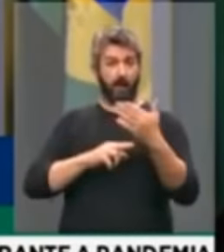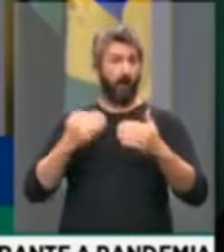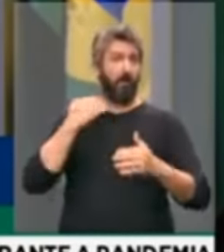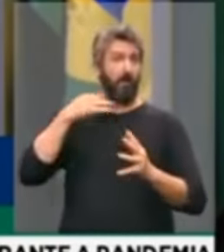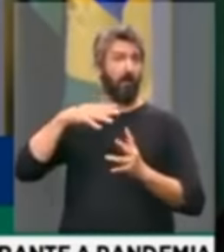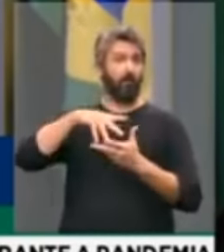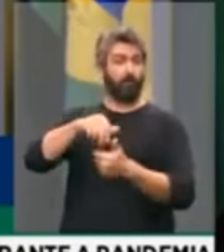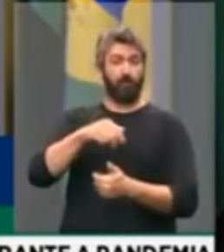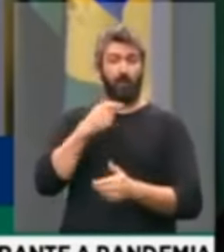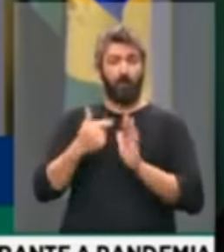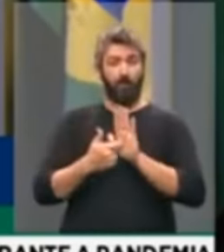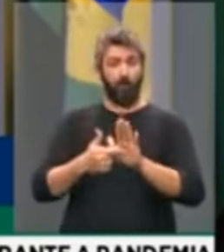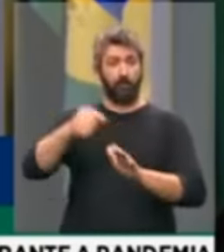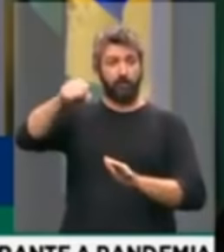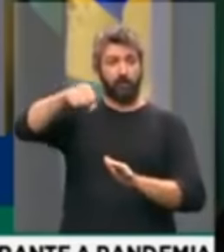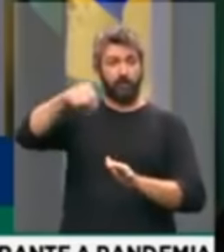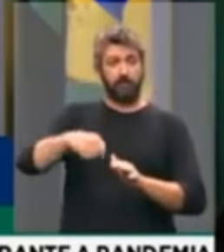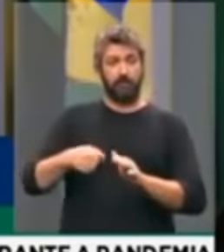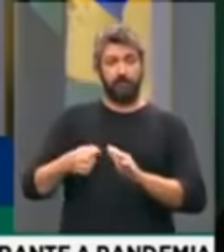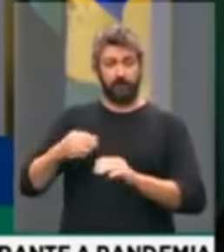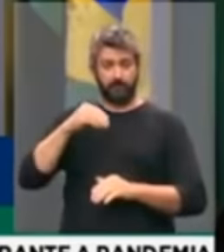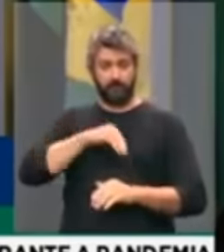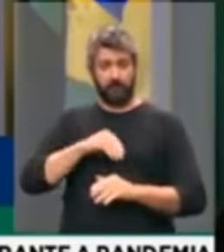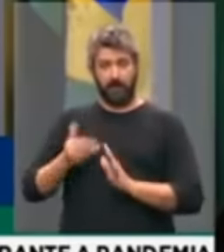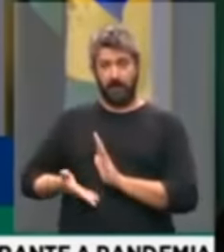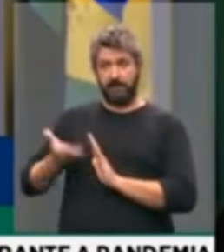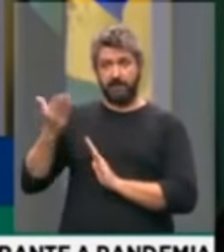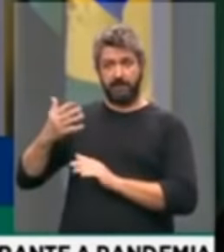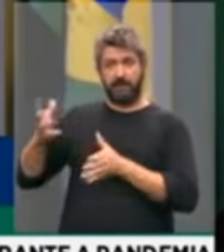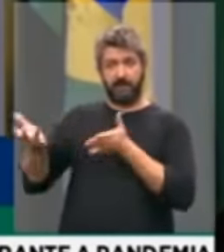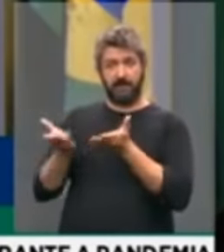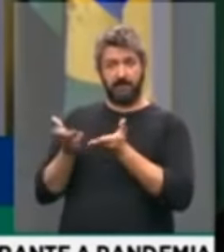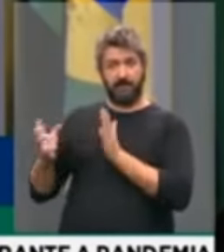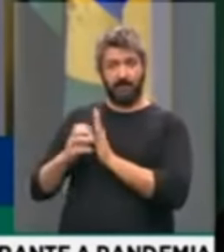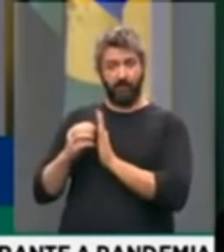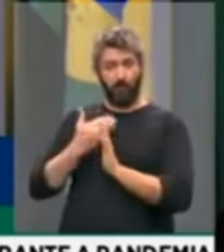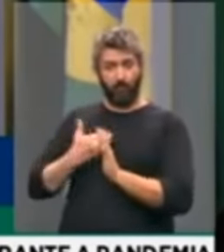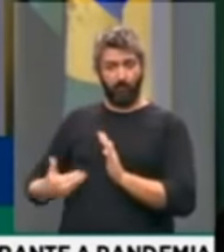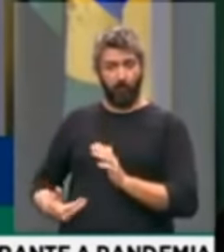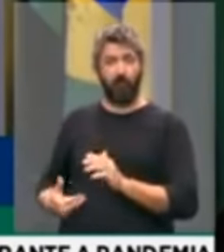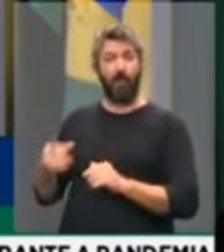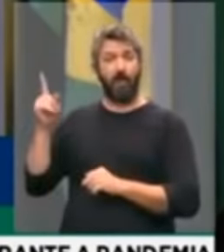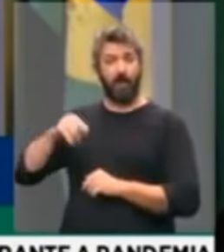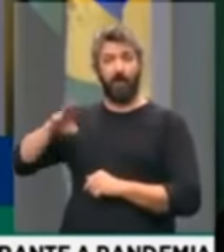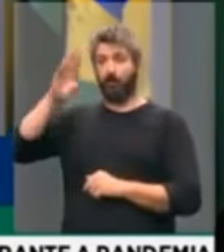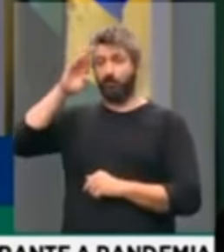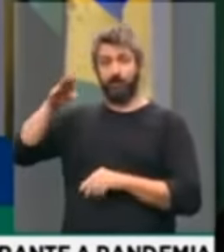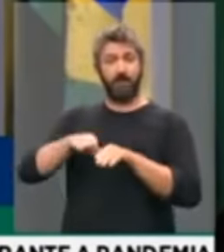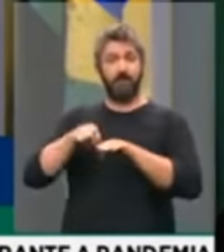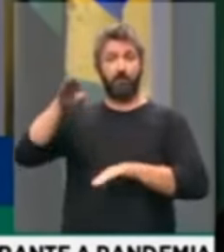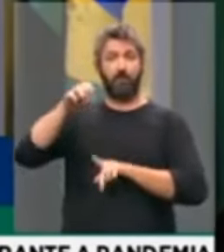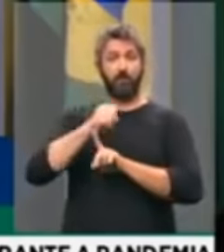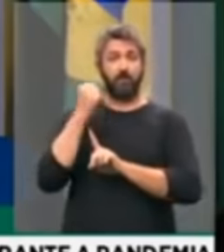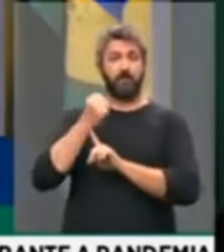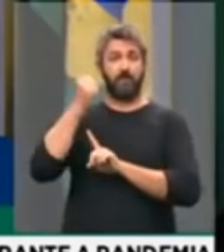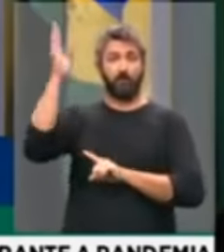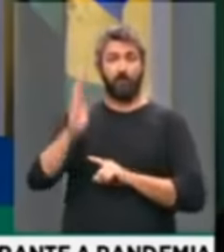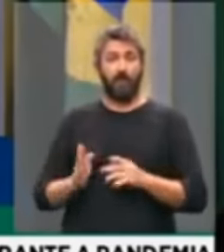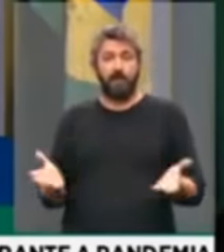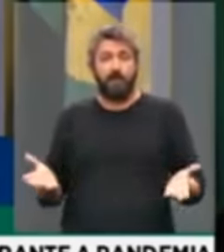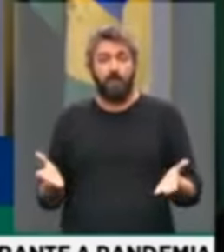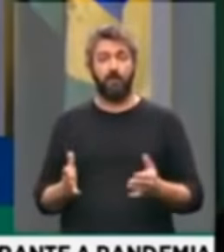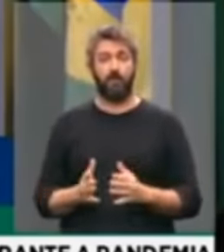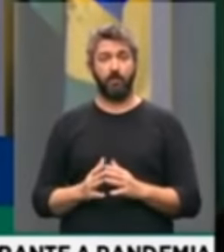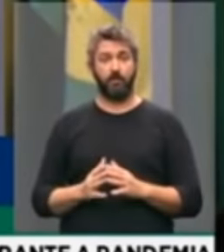mostrou que sim o aumento no salário do funcionalismo público é uma das maiores causas de desigualdade social no brasil